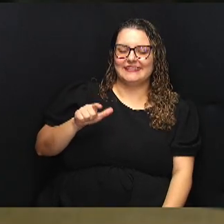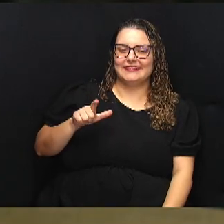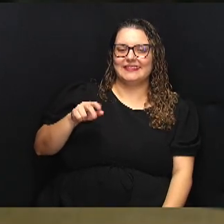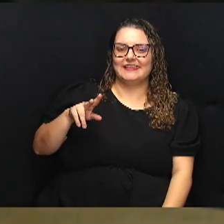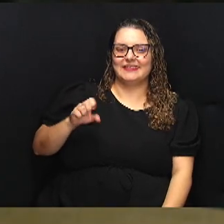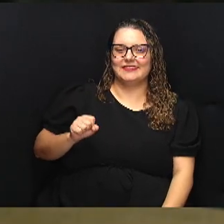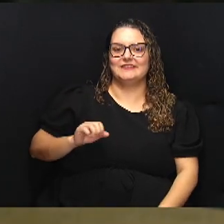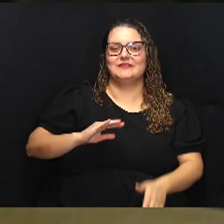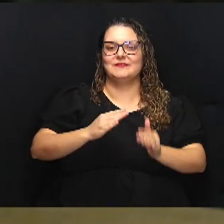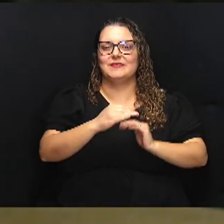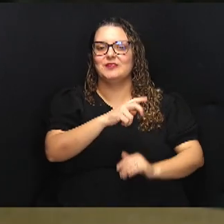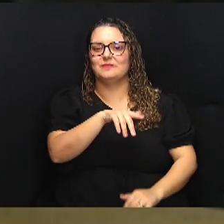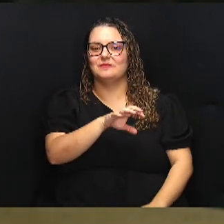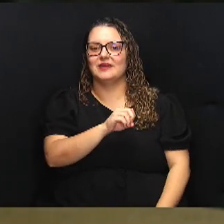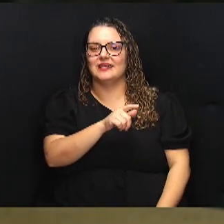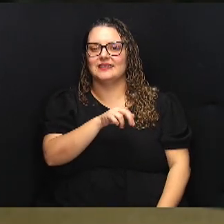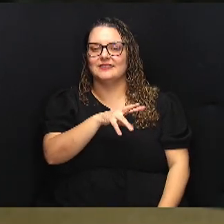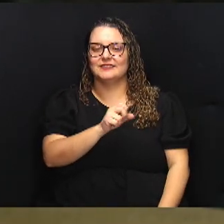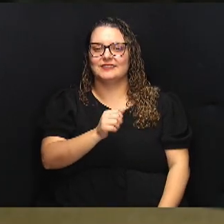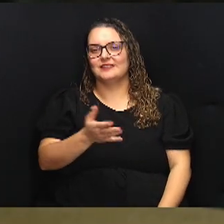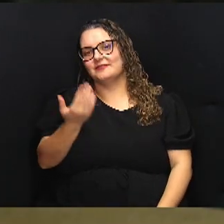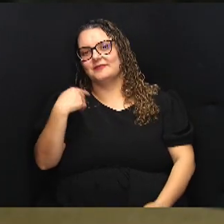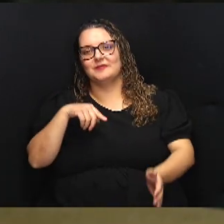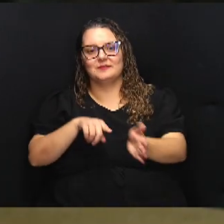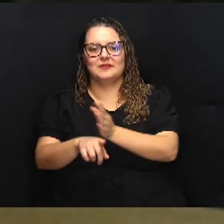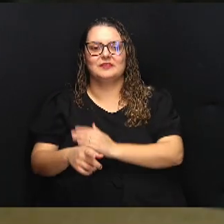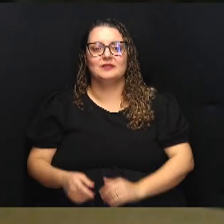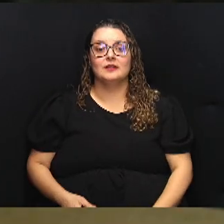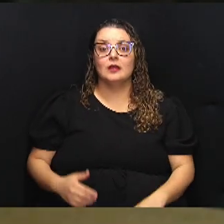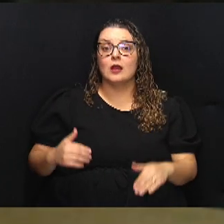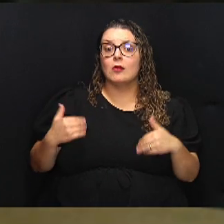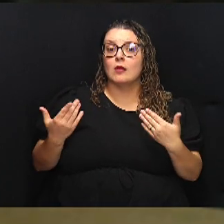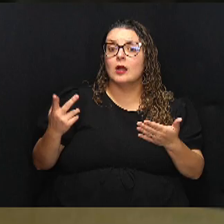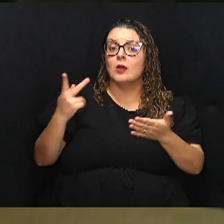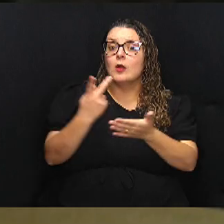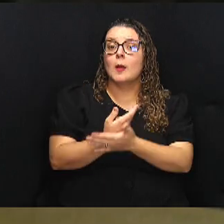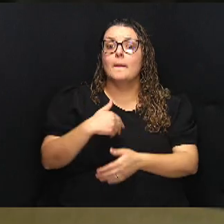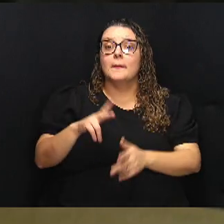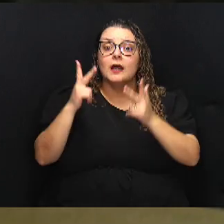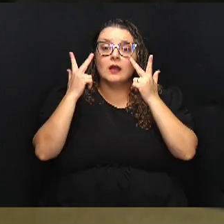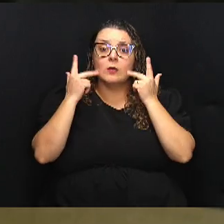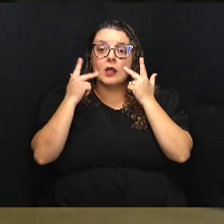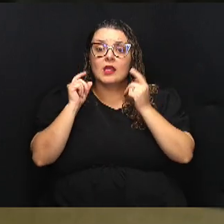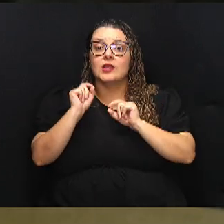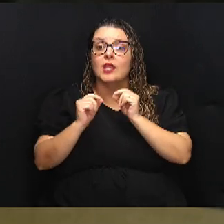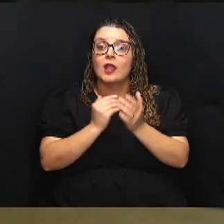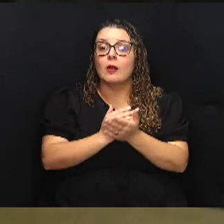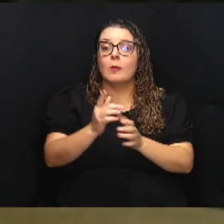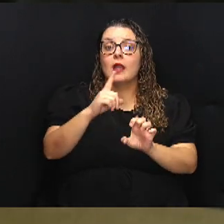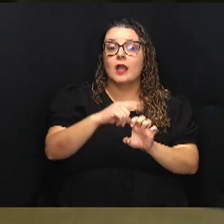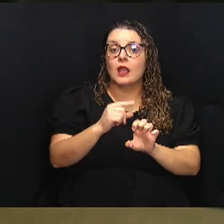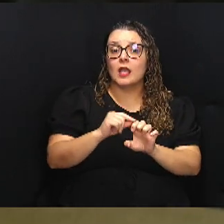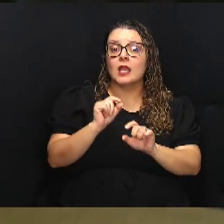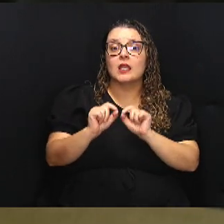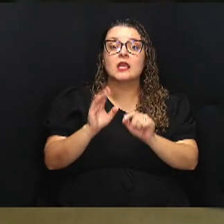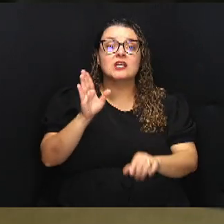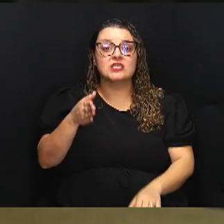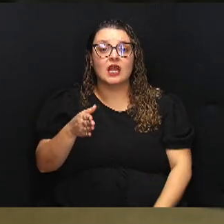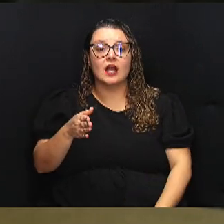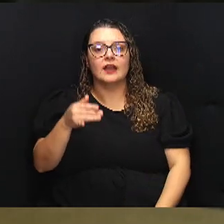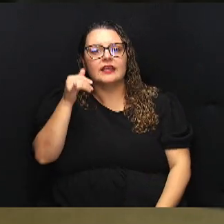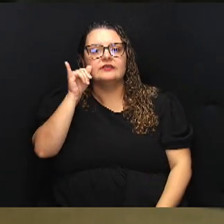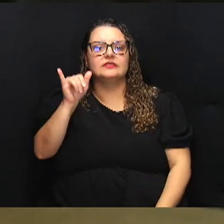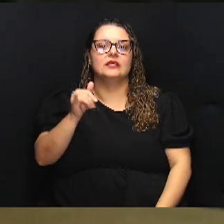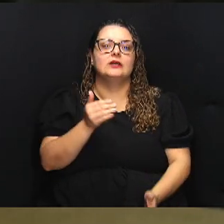embora. Fernanda Alves, Barão Geraldo, quais os erros mais comuns de quem começa a empreender e que já dá para